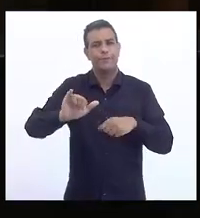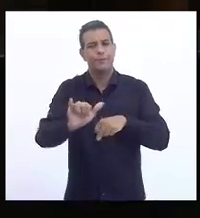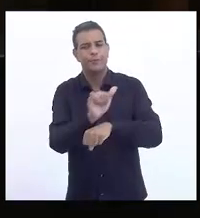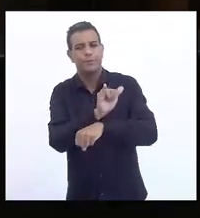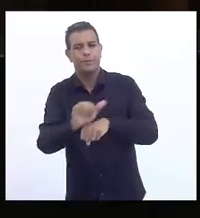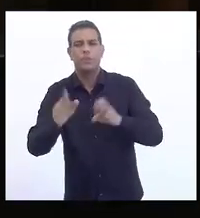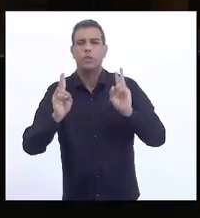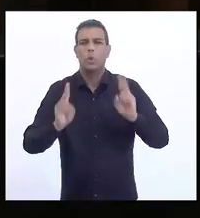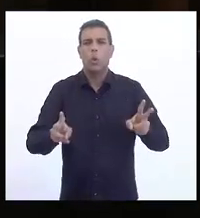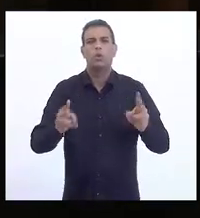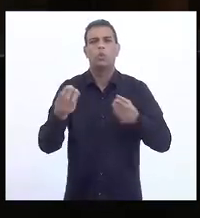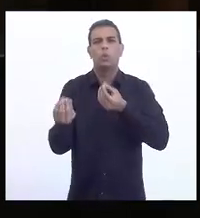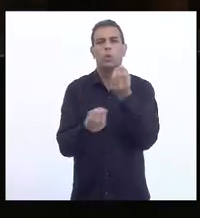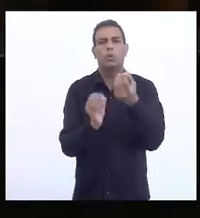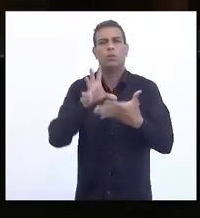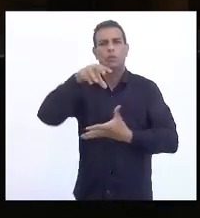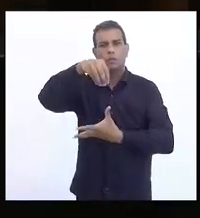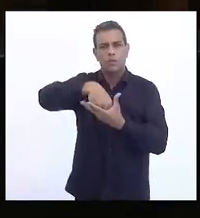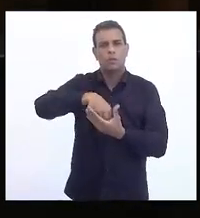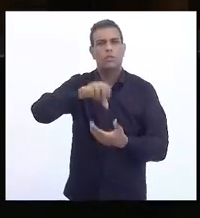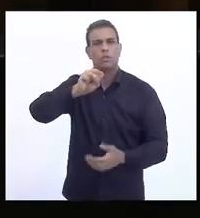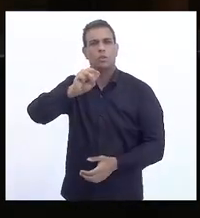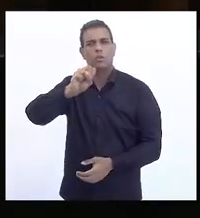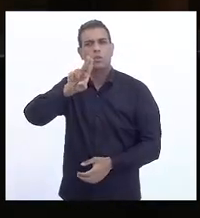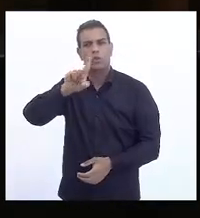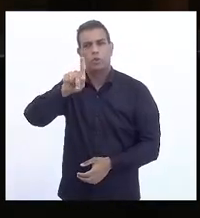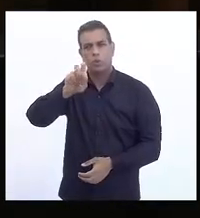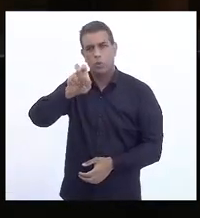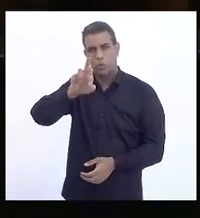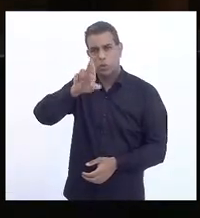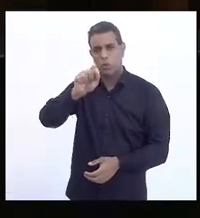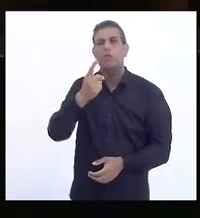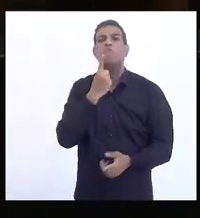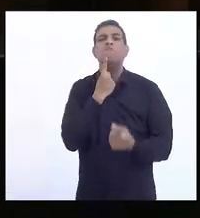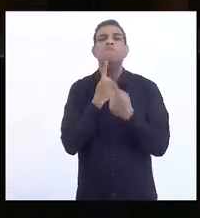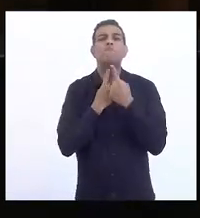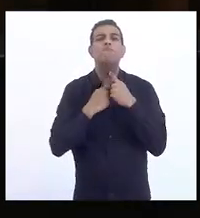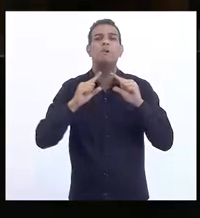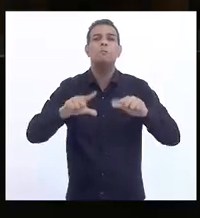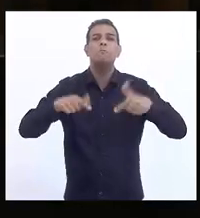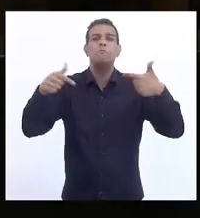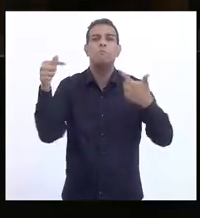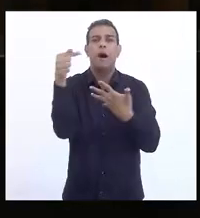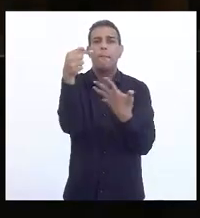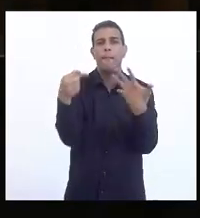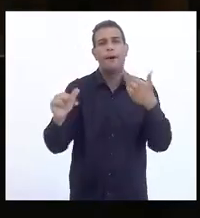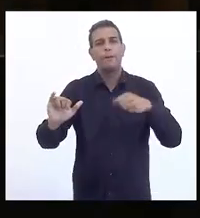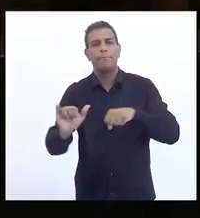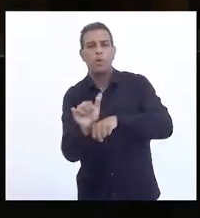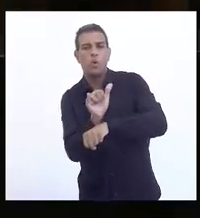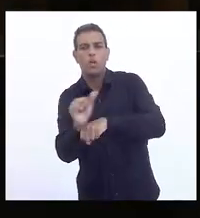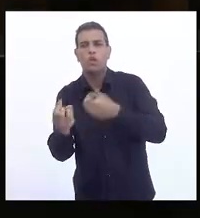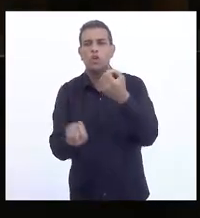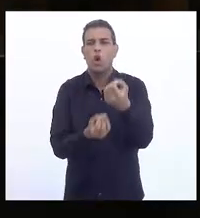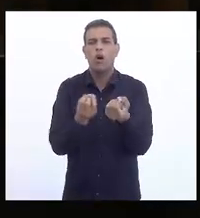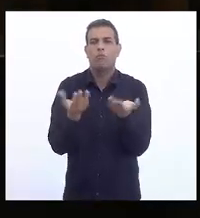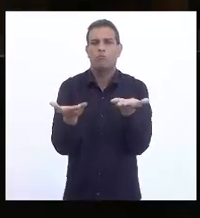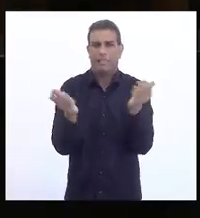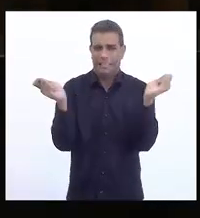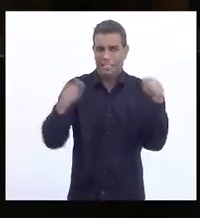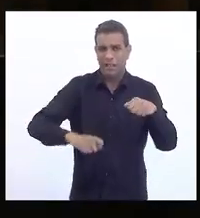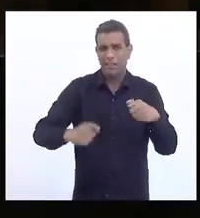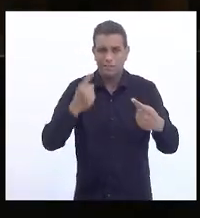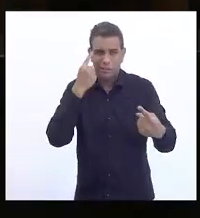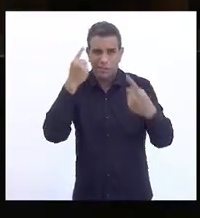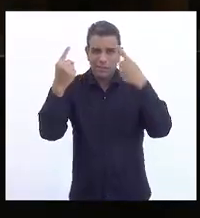se manter o Supera Rio, se é que há vontade política do governo de manter o Supera Rio? Ou será